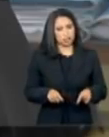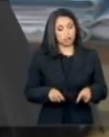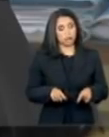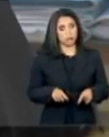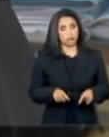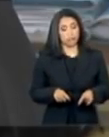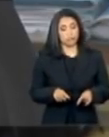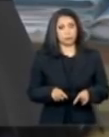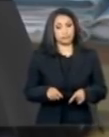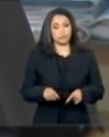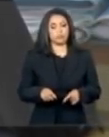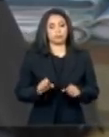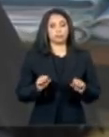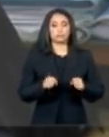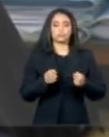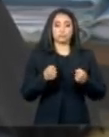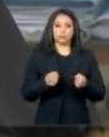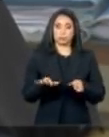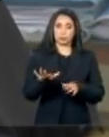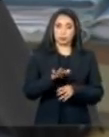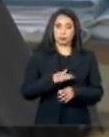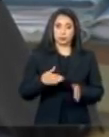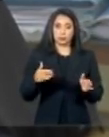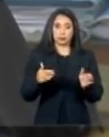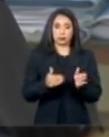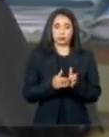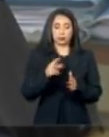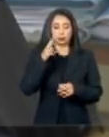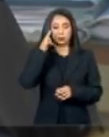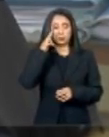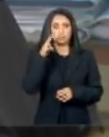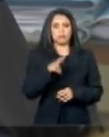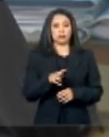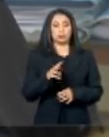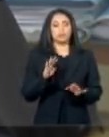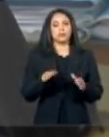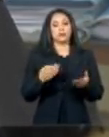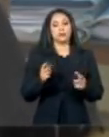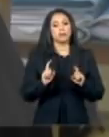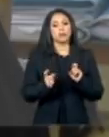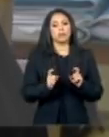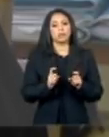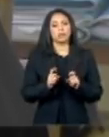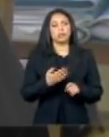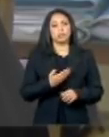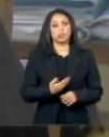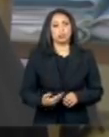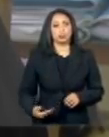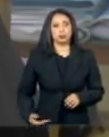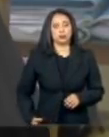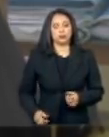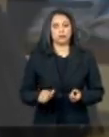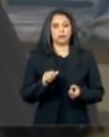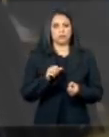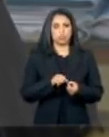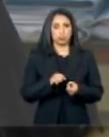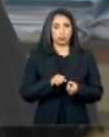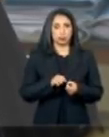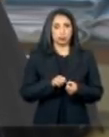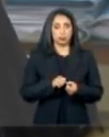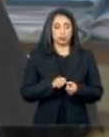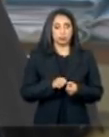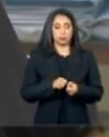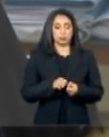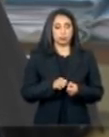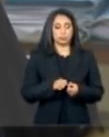à ampla defesa alega para tanto que no caso em tela a administração pública posteriormente referida concessão provisória da pensão